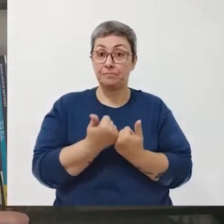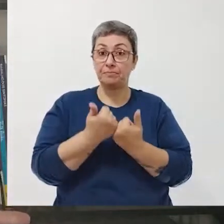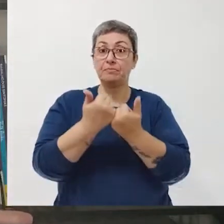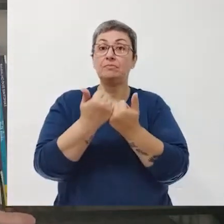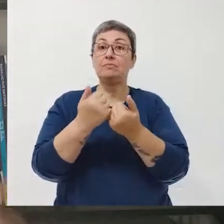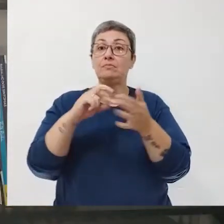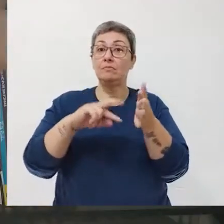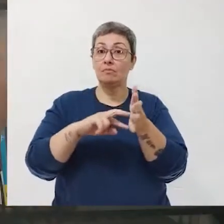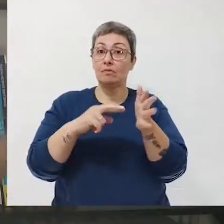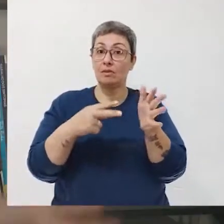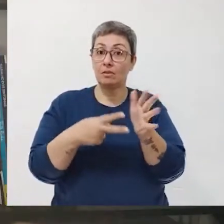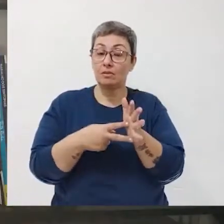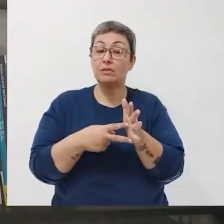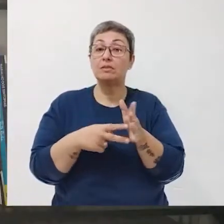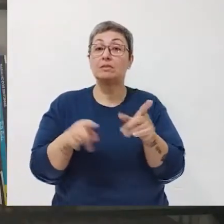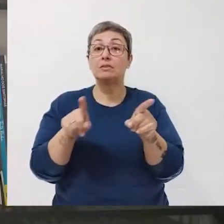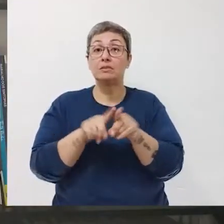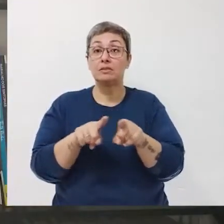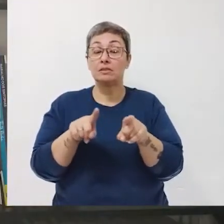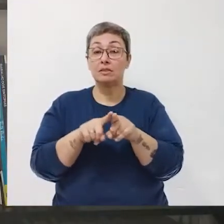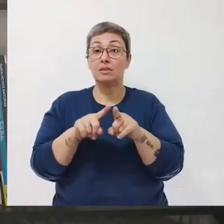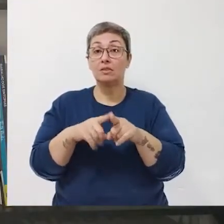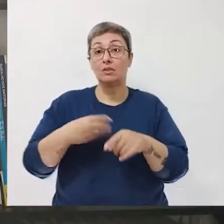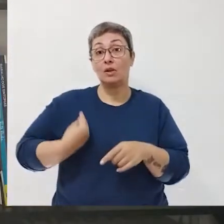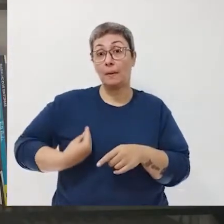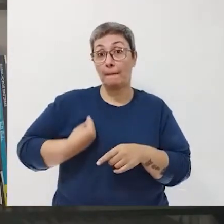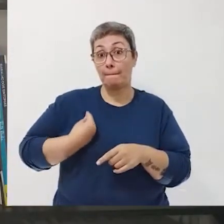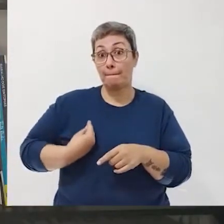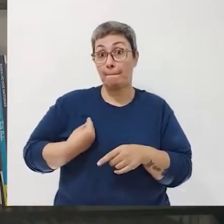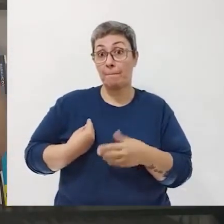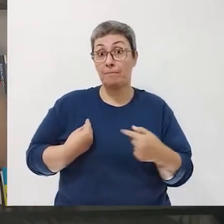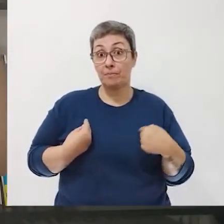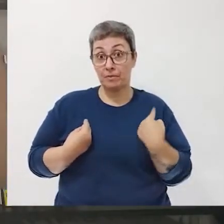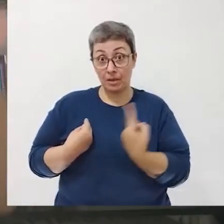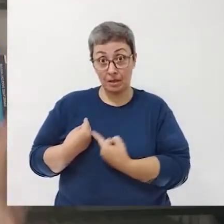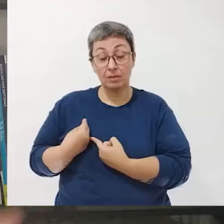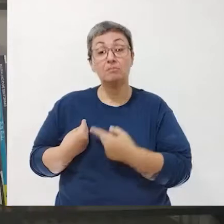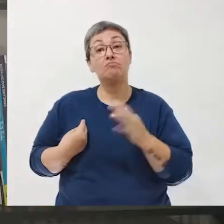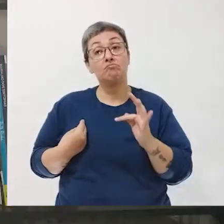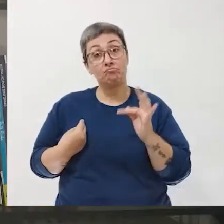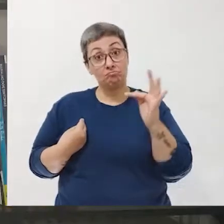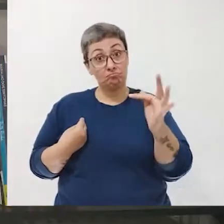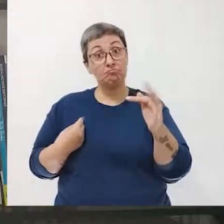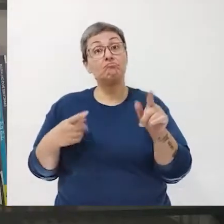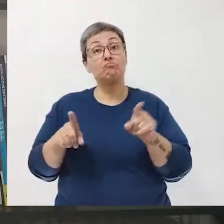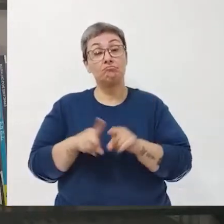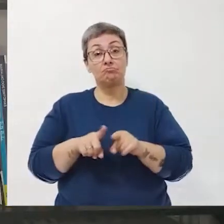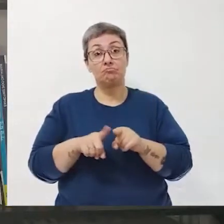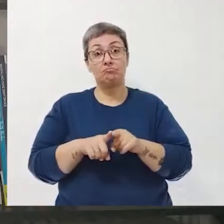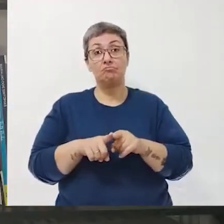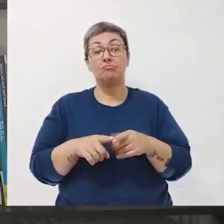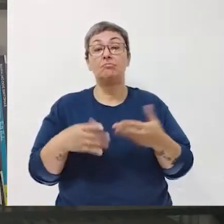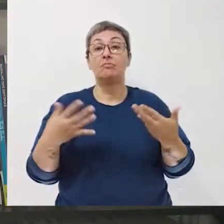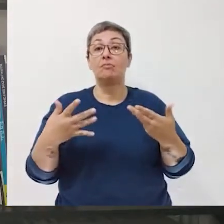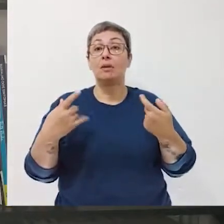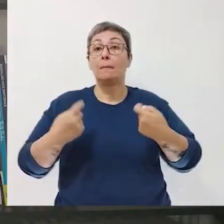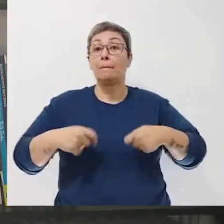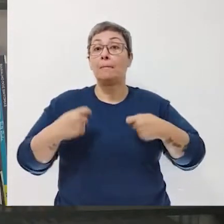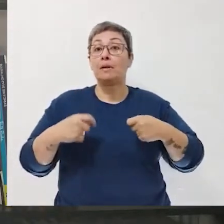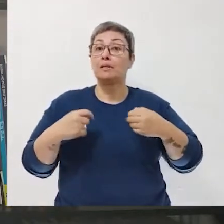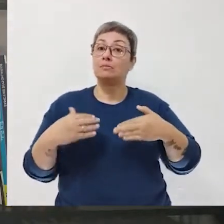Sustentabilidade significa, sobretudo, sobrevivência nossa e das próximas gerações. A gente